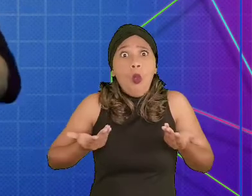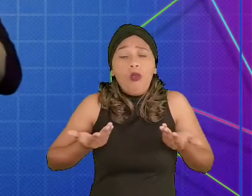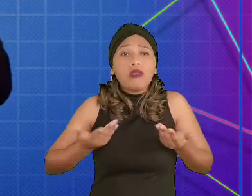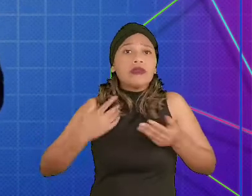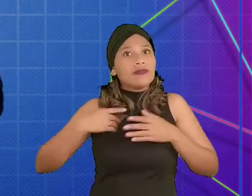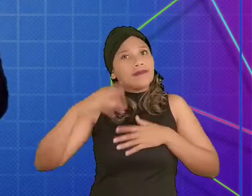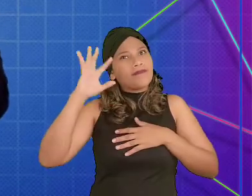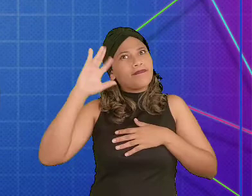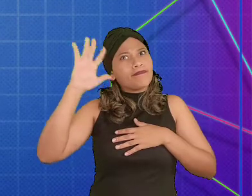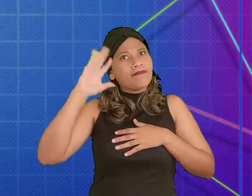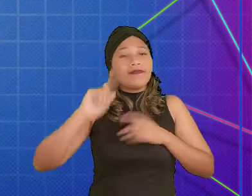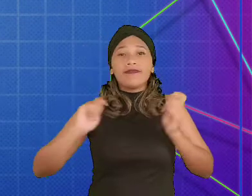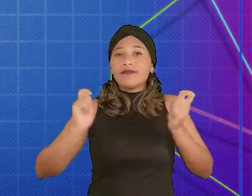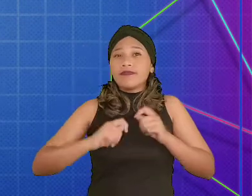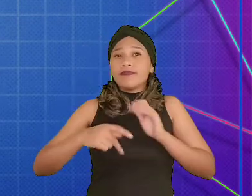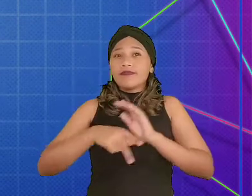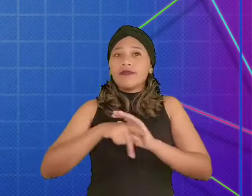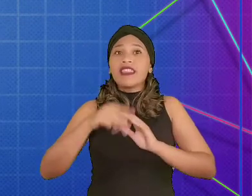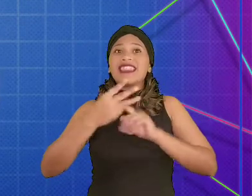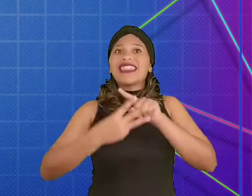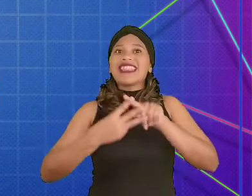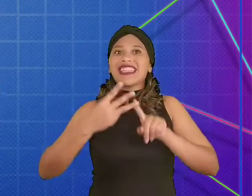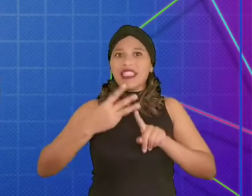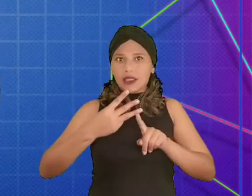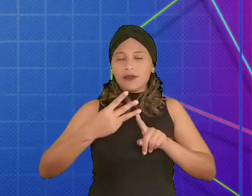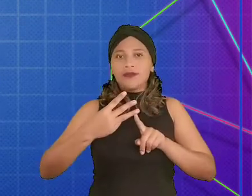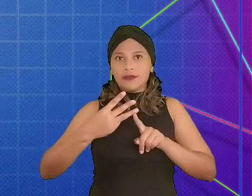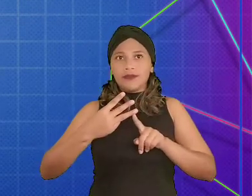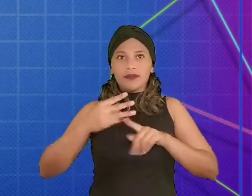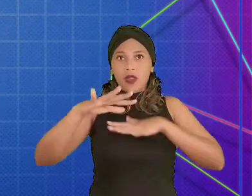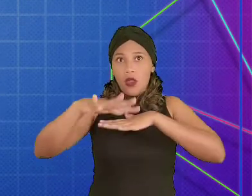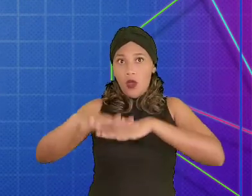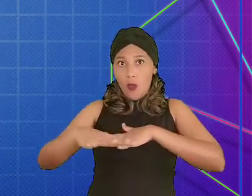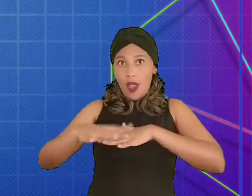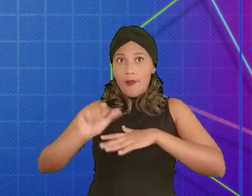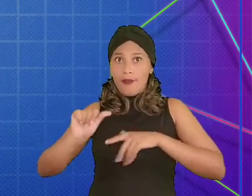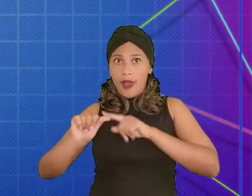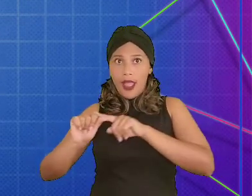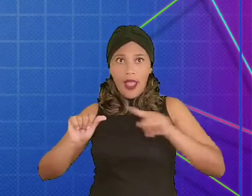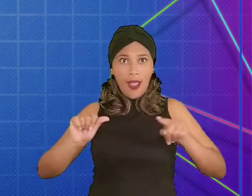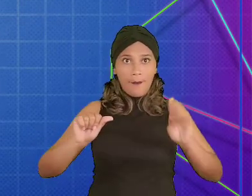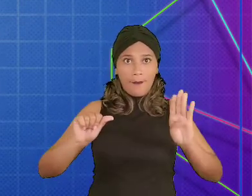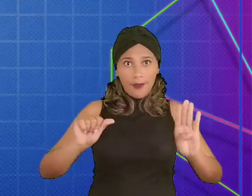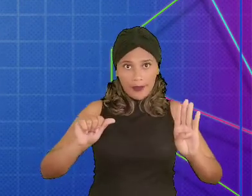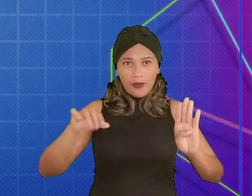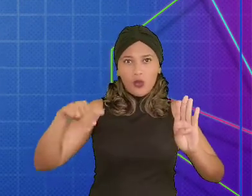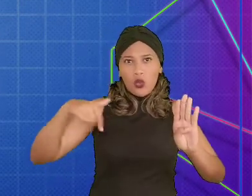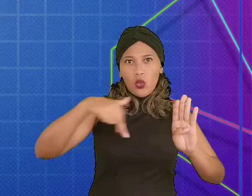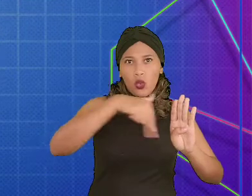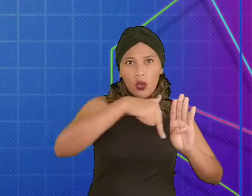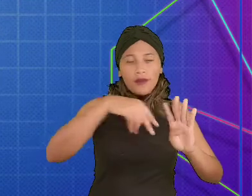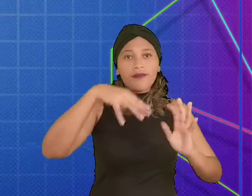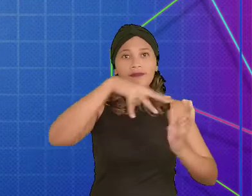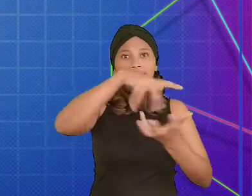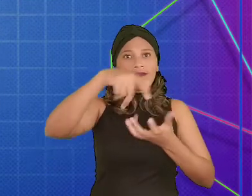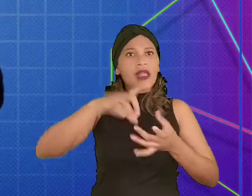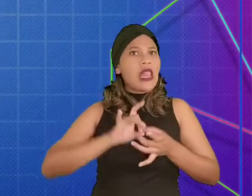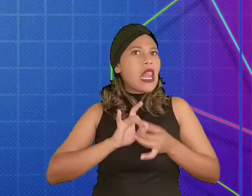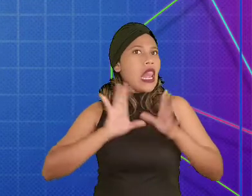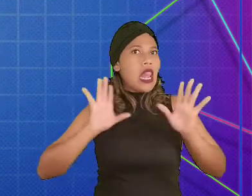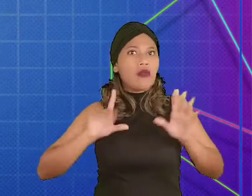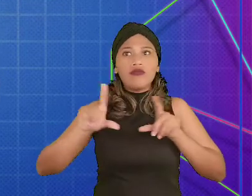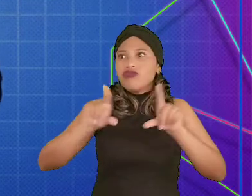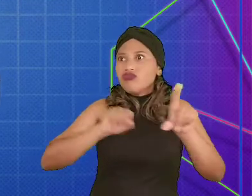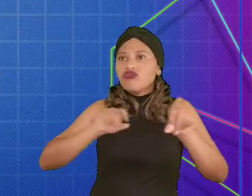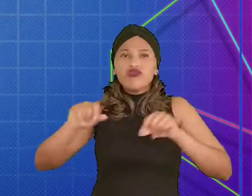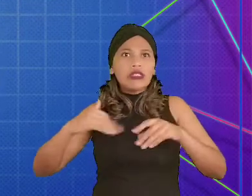isso, recapitulando, a gente pode pensar em três tipos de mapas. Um que o jogador vai do ponto A ao ponto B, outro de mundo aberto, em que o